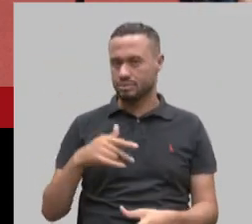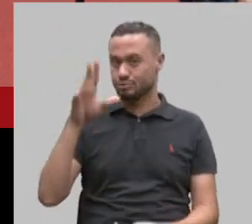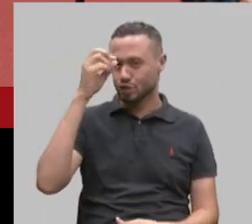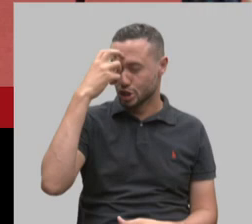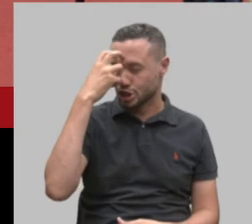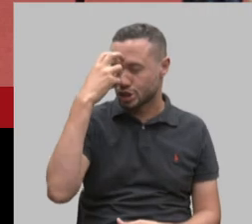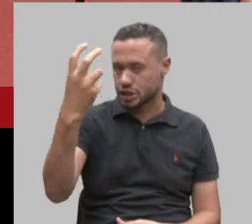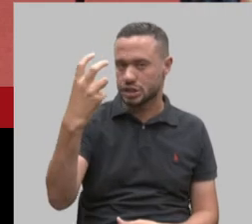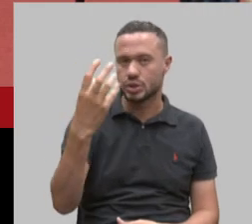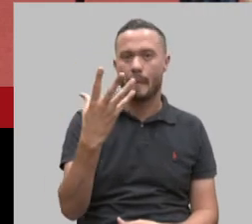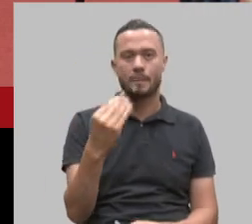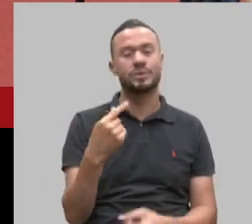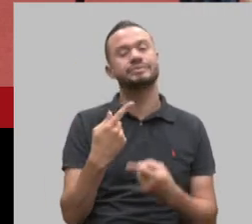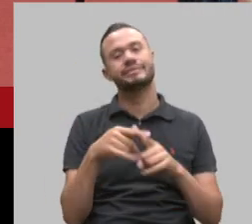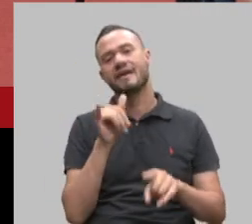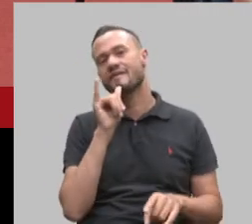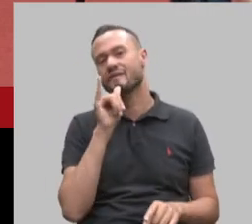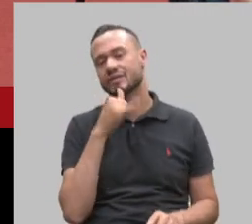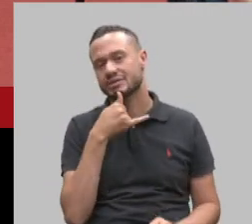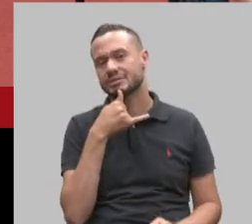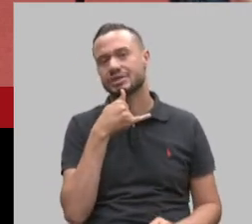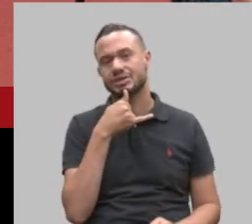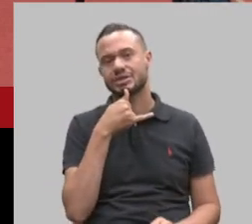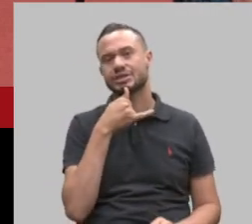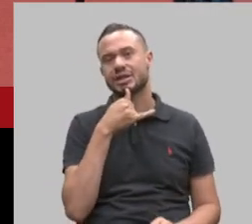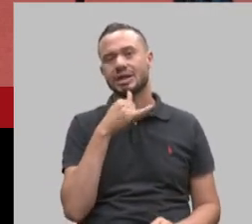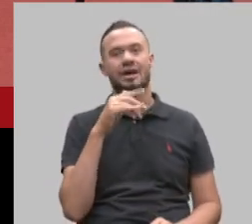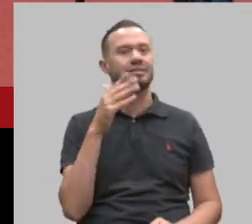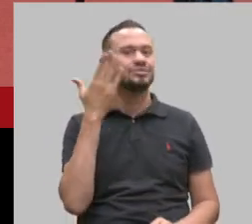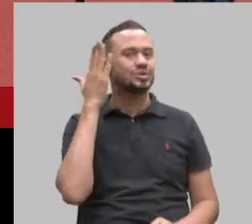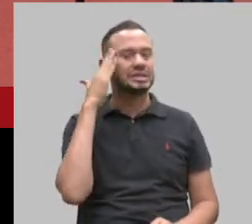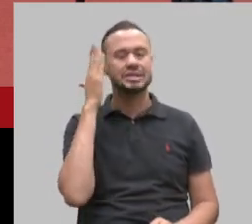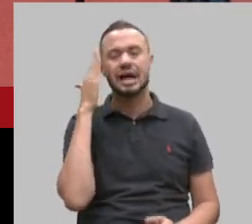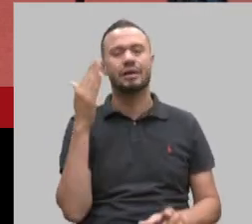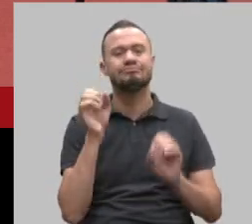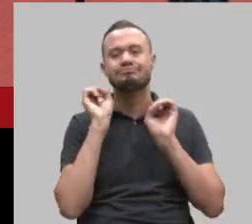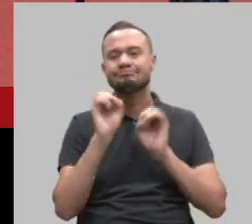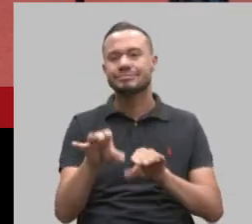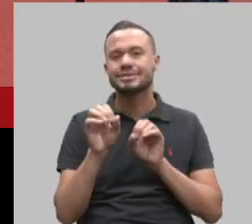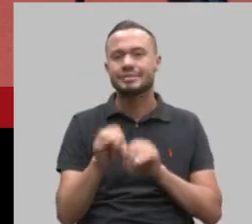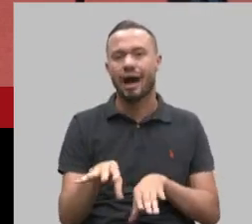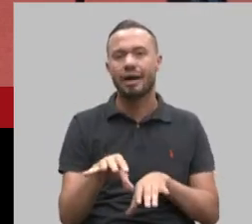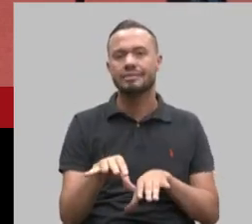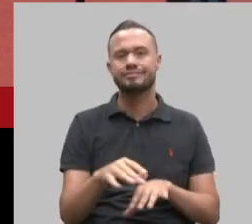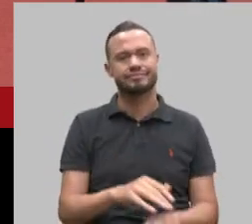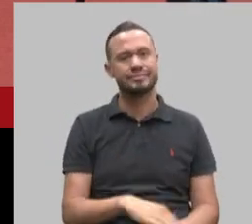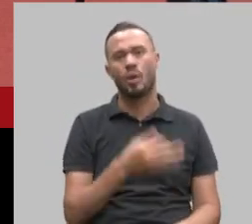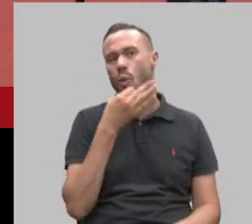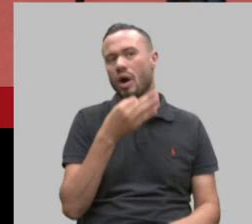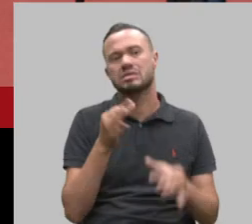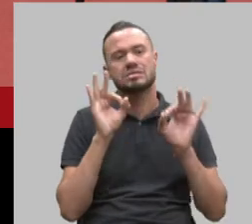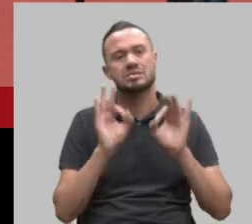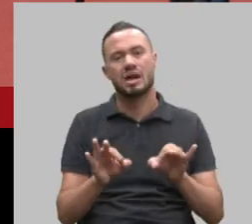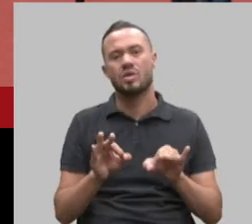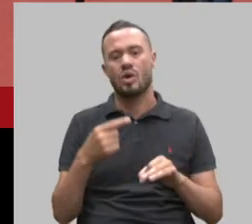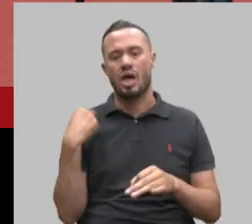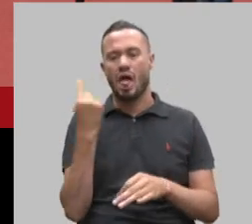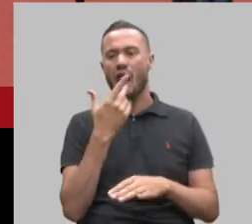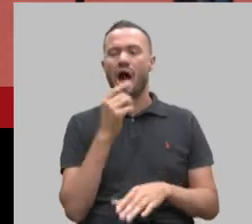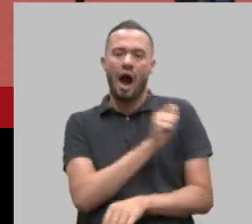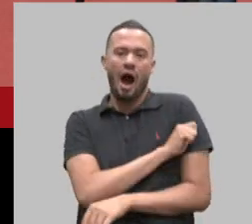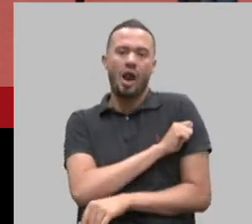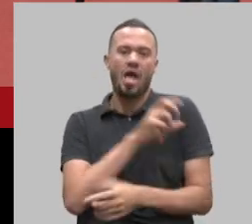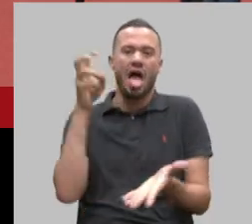que infelizmente não sabe passar seu conhecimento e não é justo a gente sair cedo da nossa casa cheg lá e não